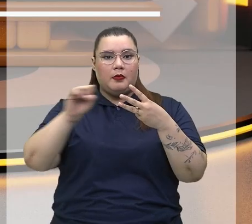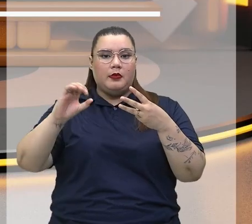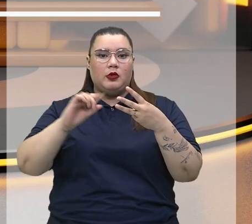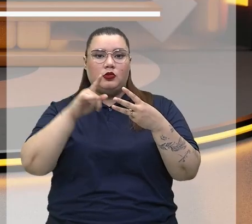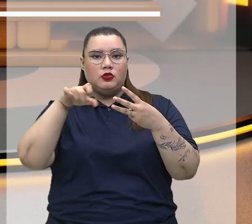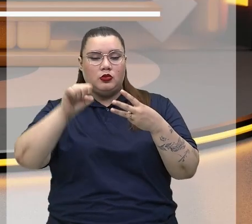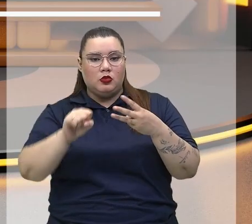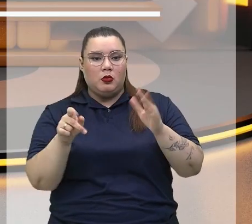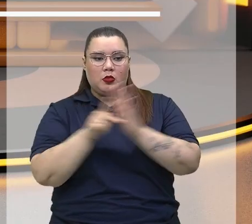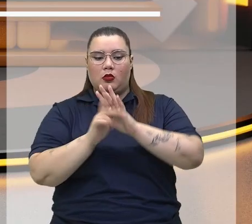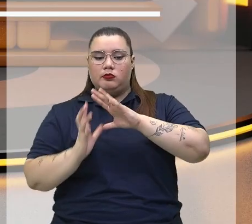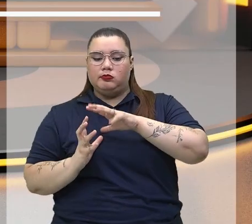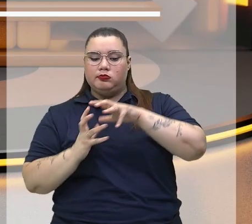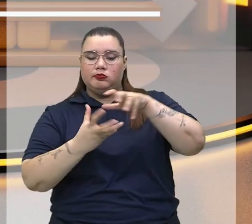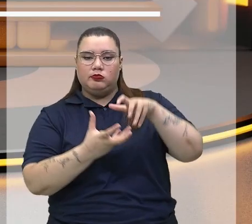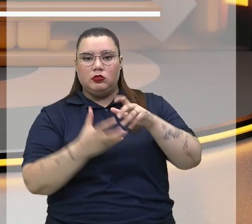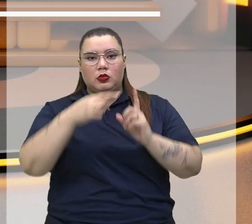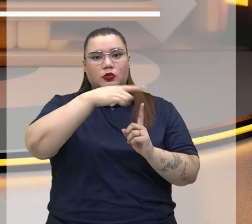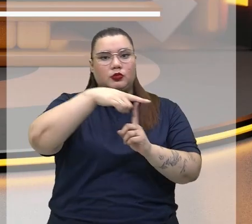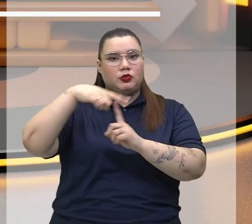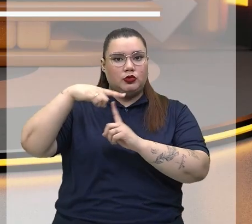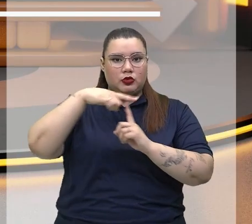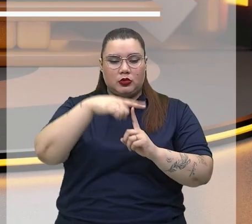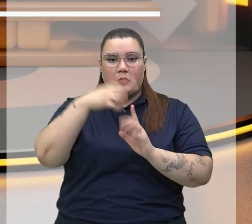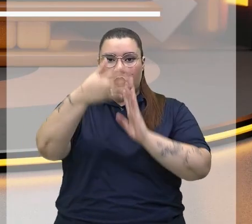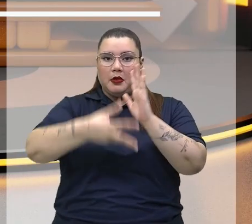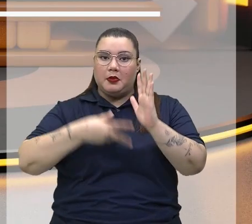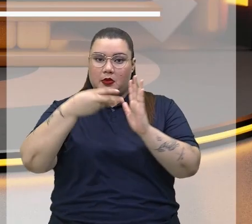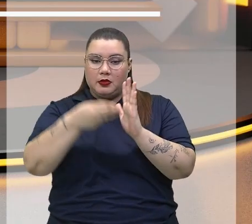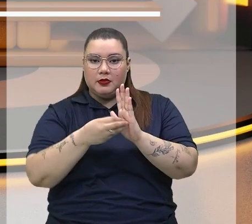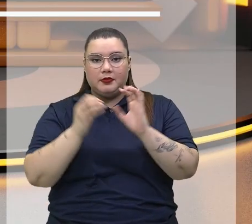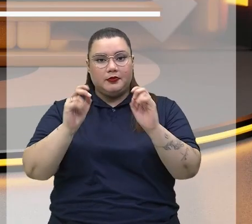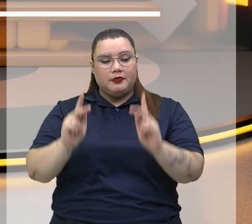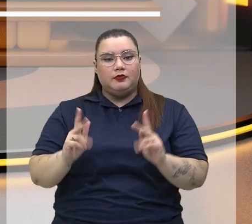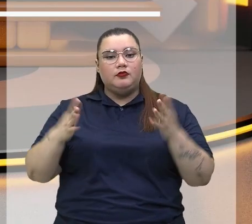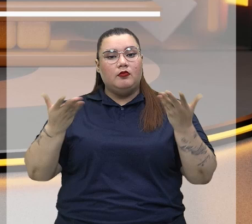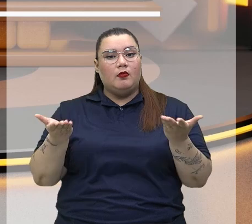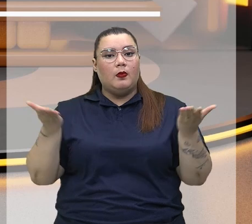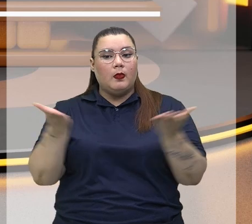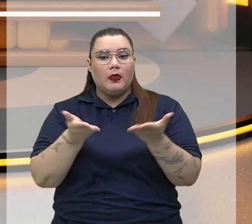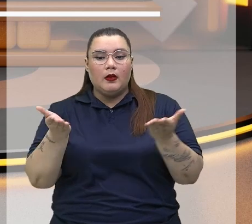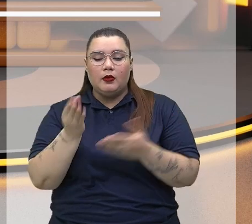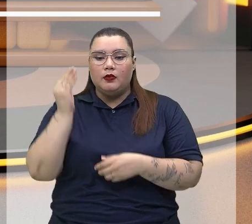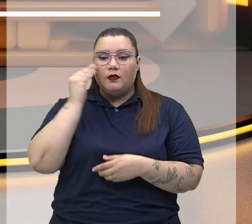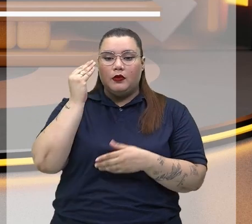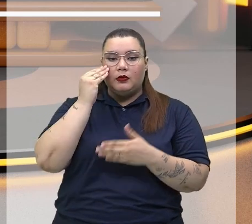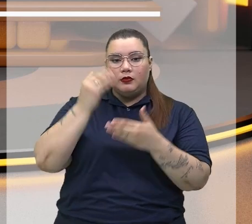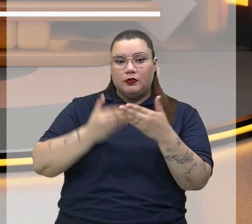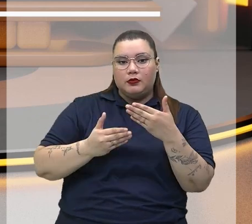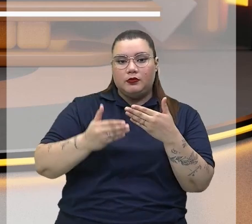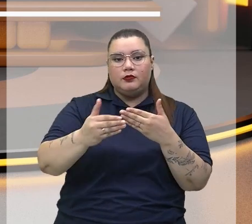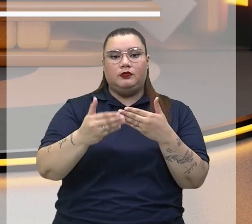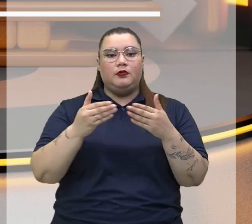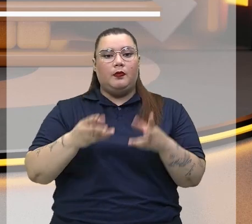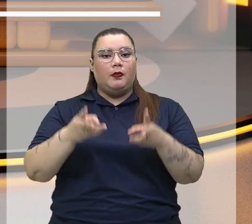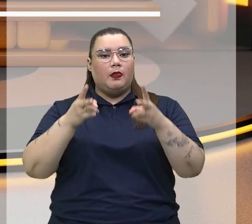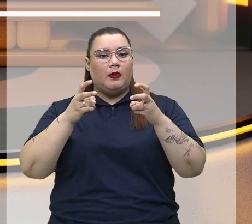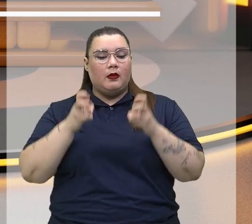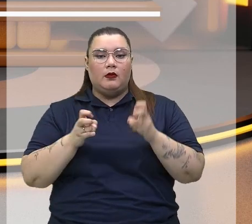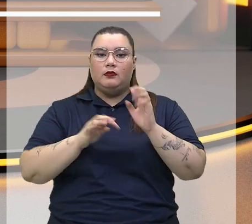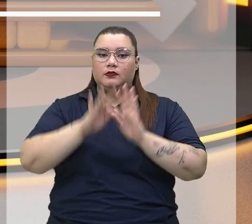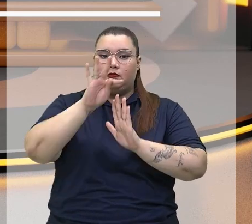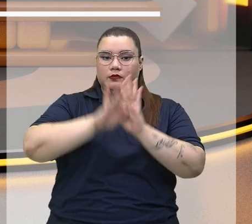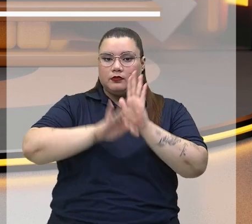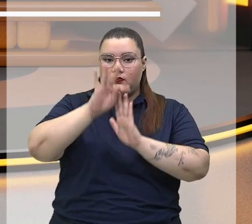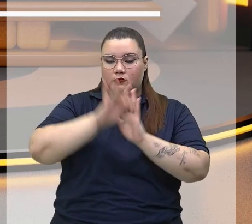Terra, a geomorfologia da Amazônia. Então, vamos verificar a seguir, observando o texto